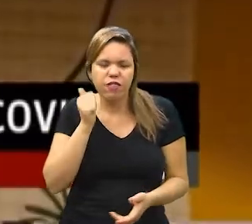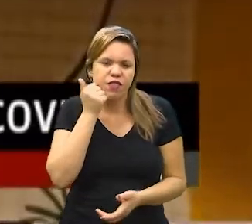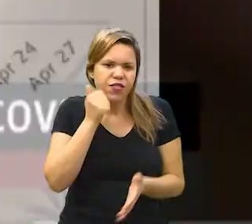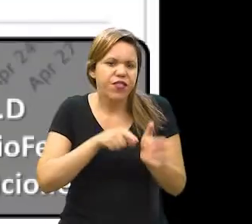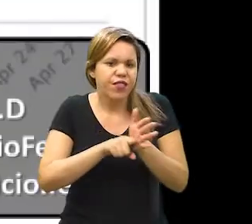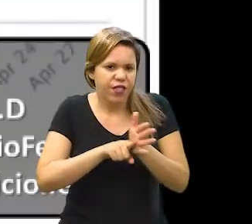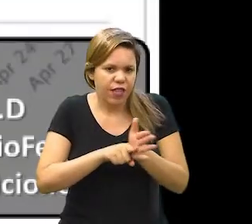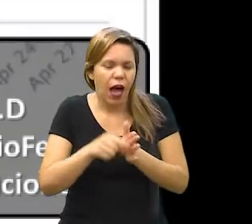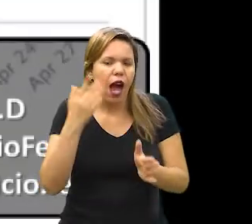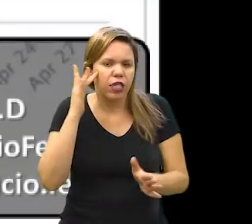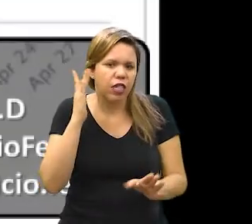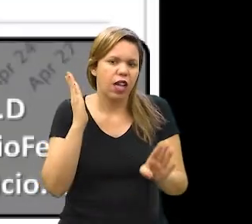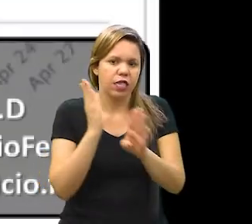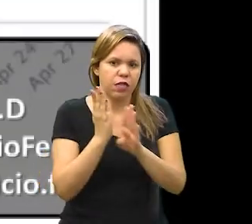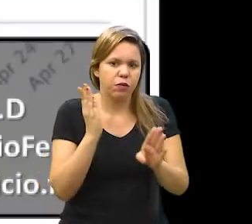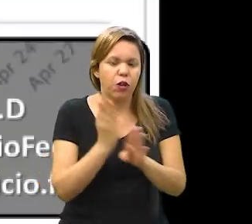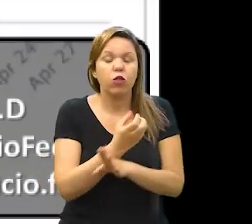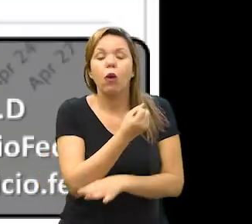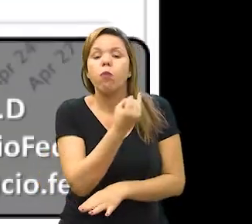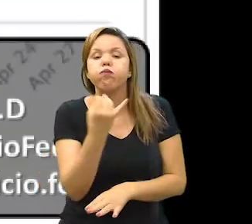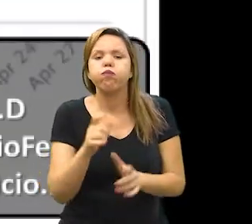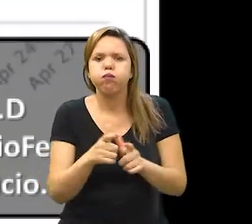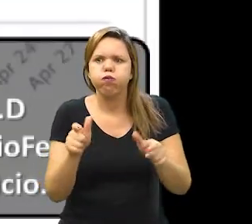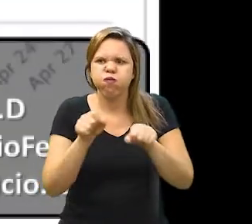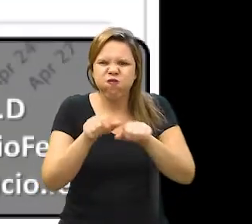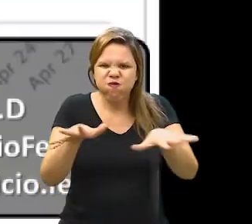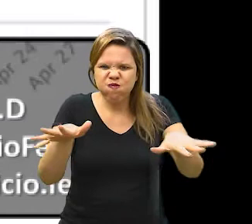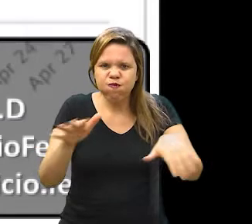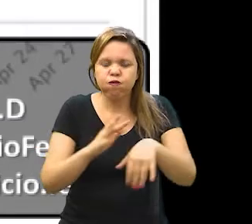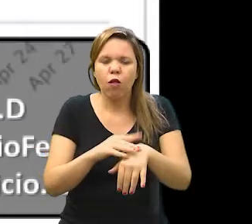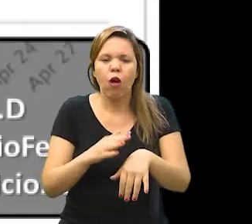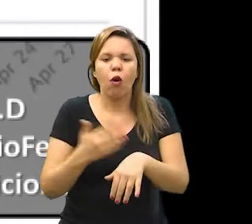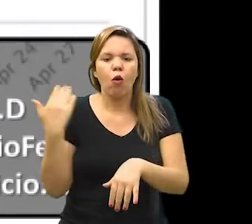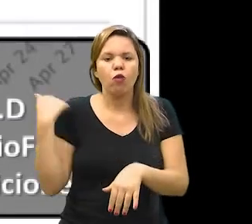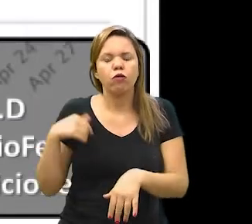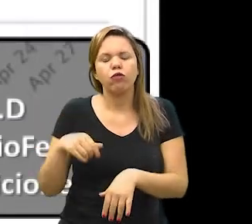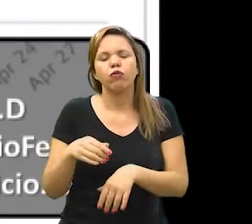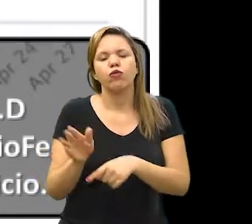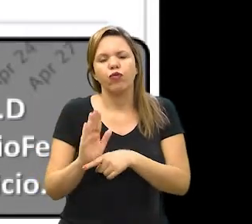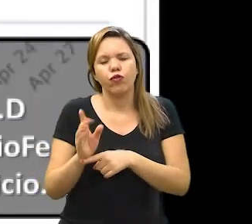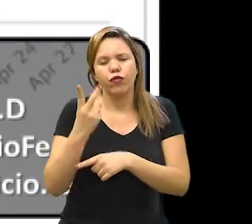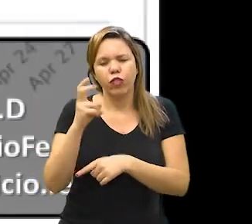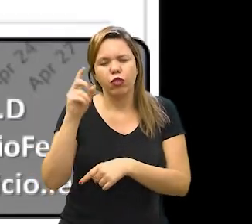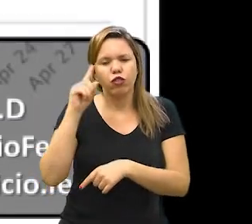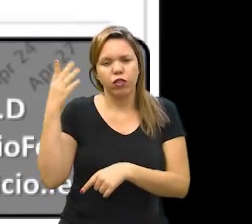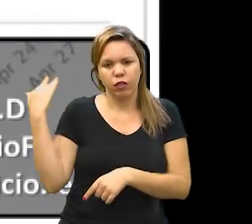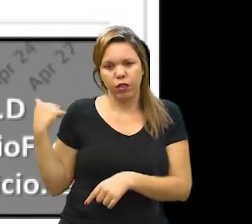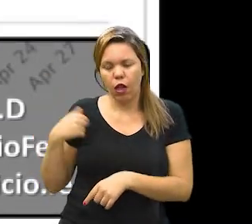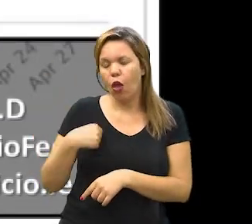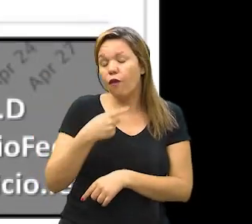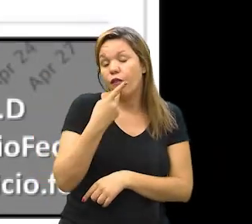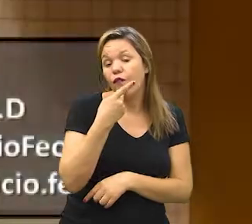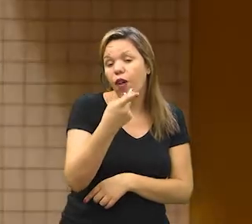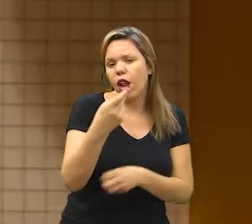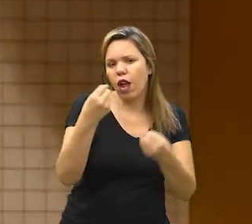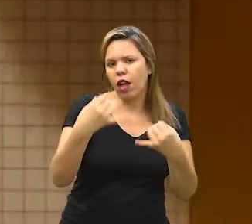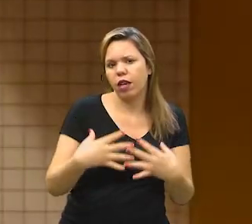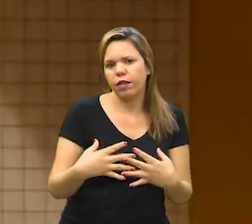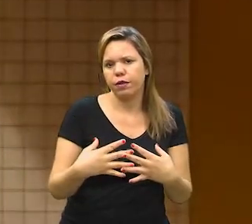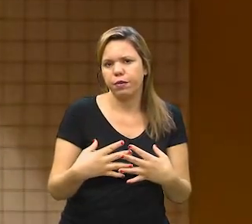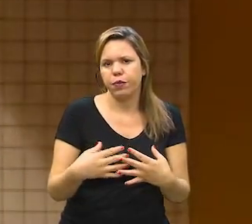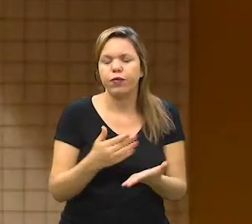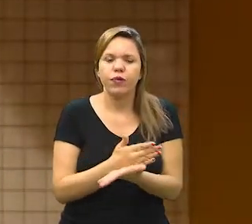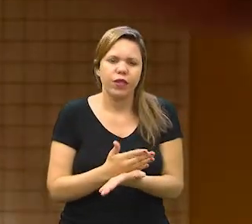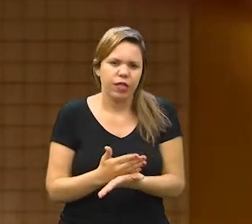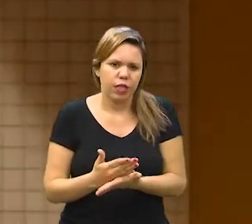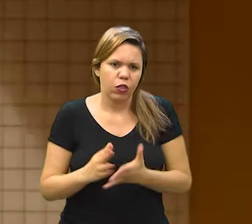essa resposta analisando os dados da epidemia. No último vídeo, 25 dias atrás, eu disse assim: mas eu sei que